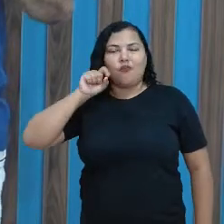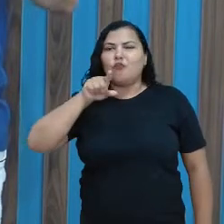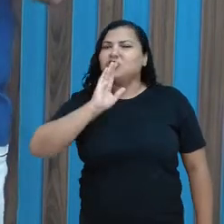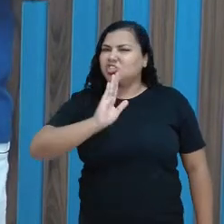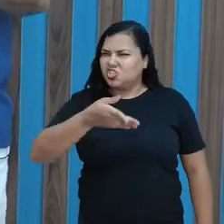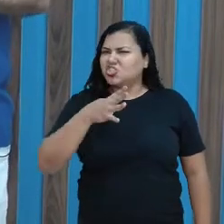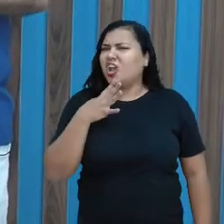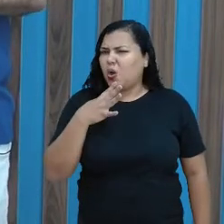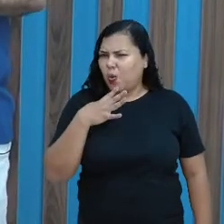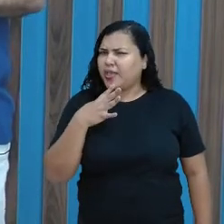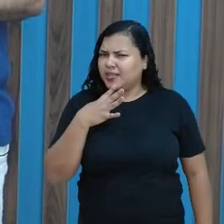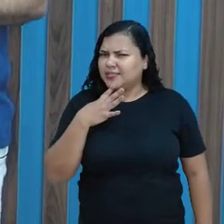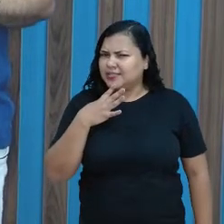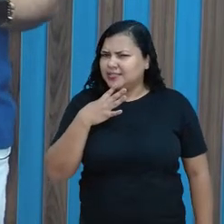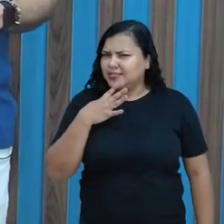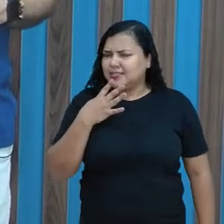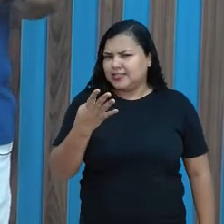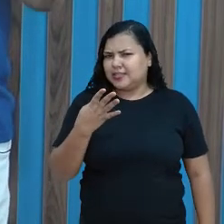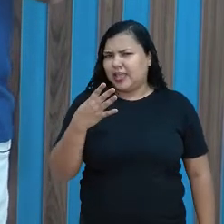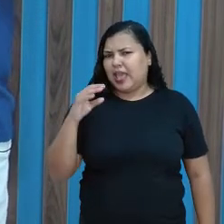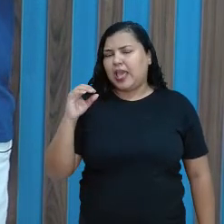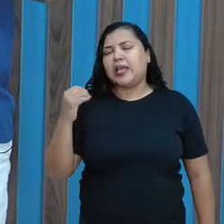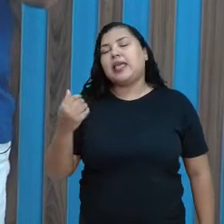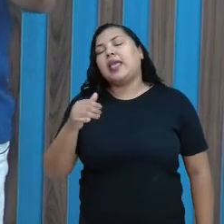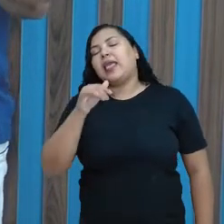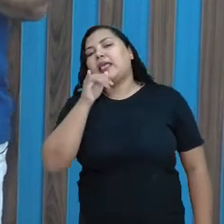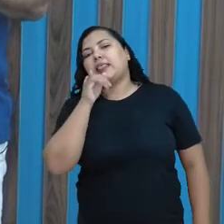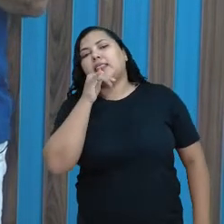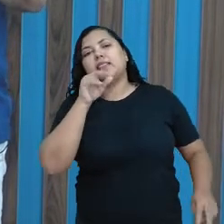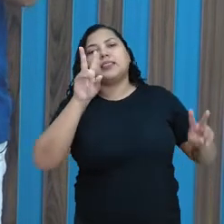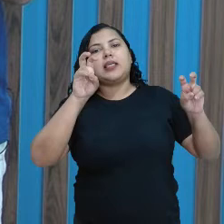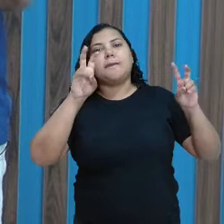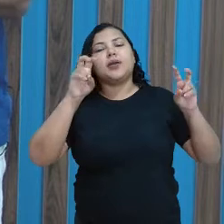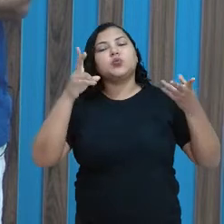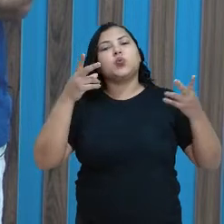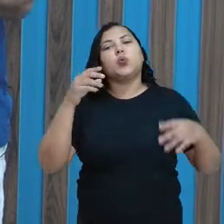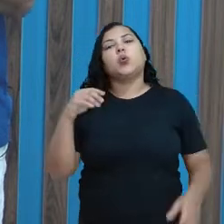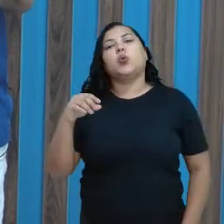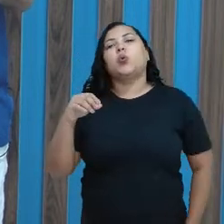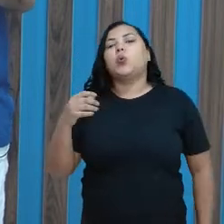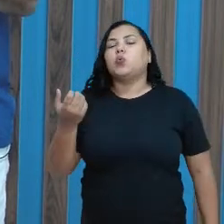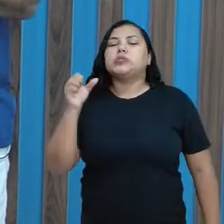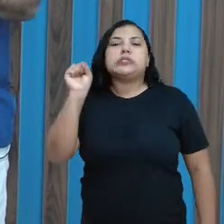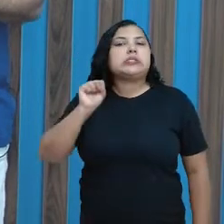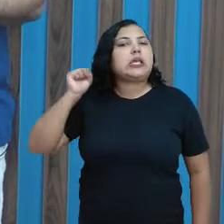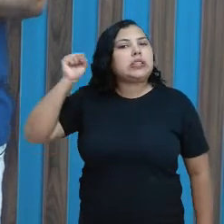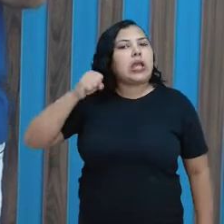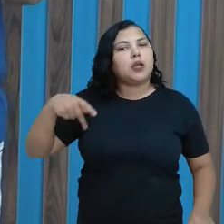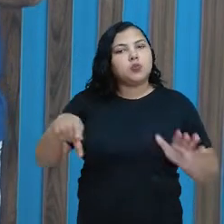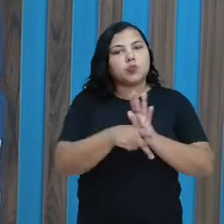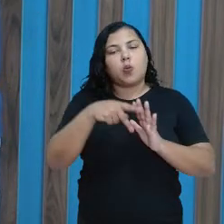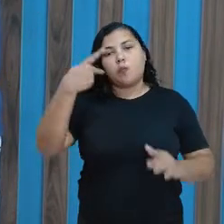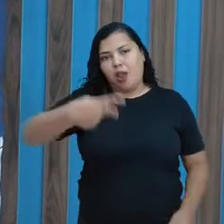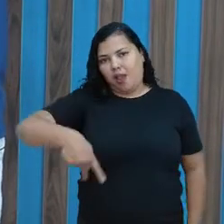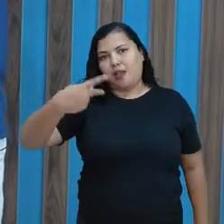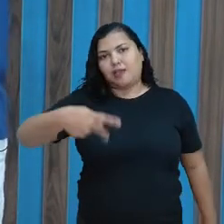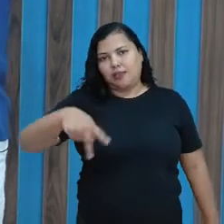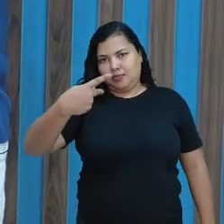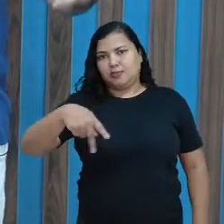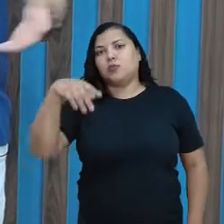que vocês já ouviram falar, inclusive, na questão do Senado, né, brasileiro. Né? Então, a gente tem,